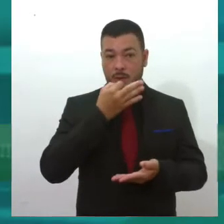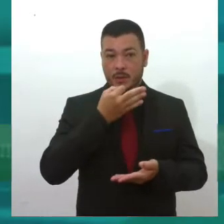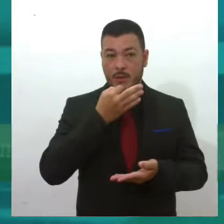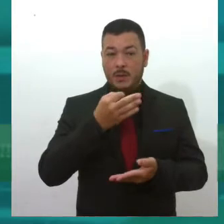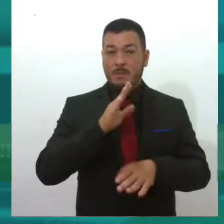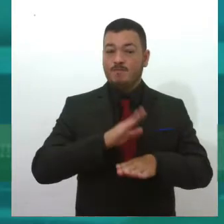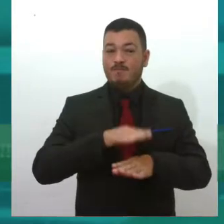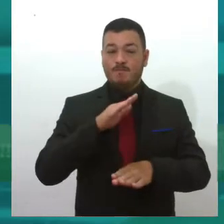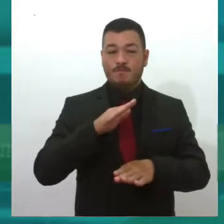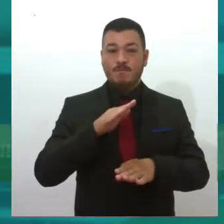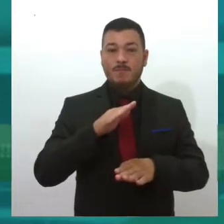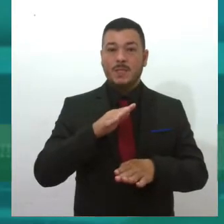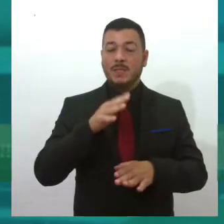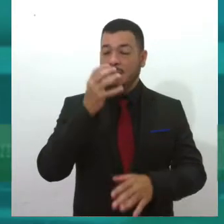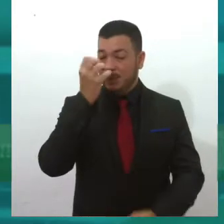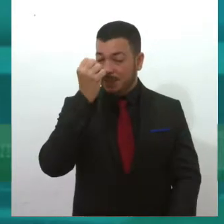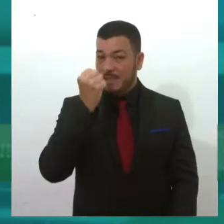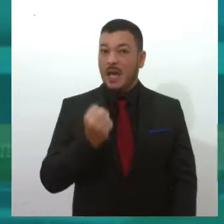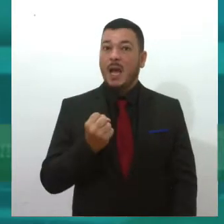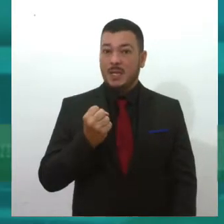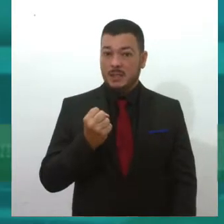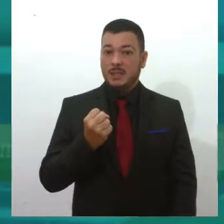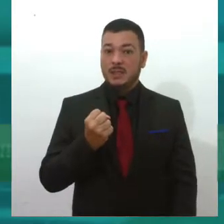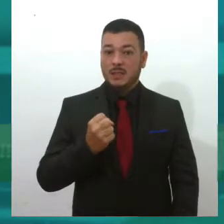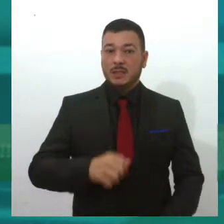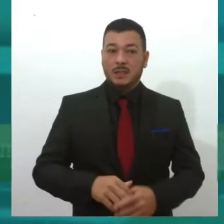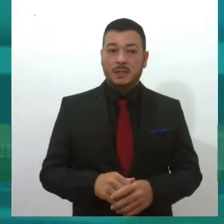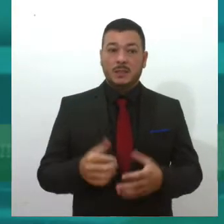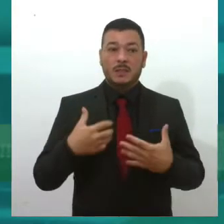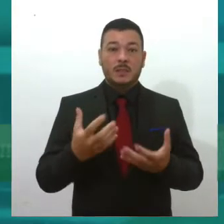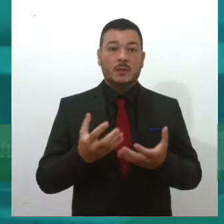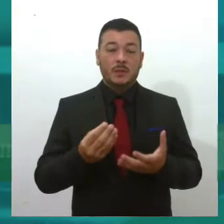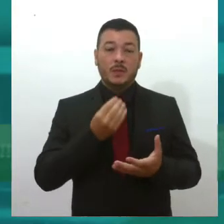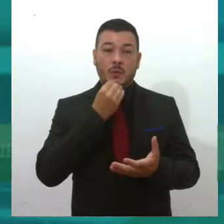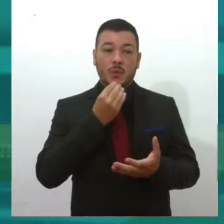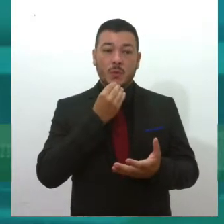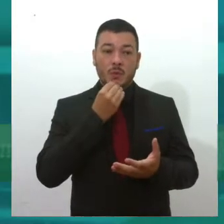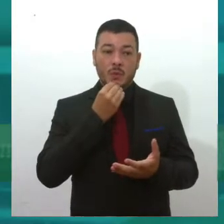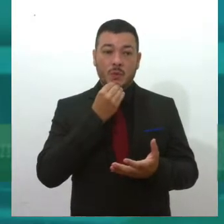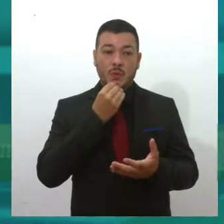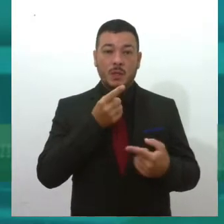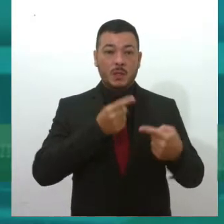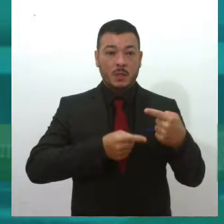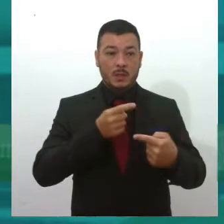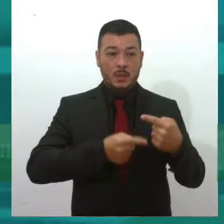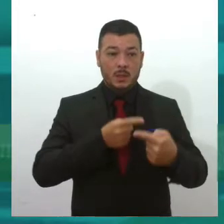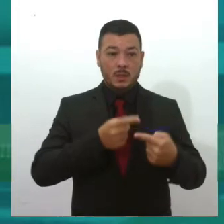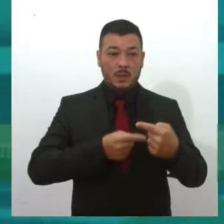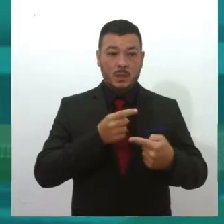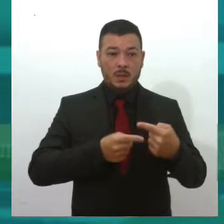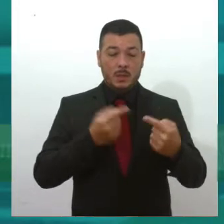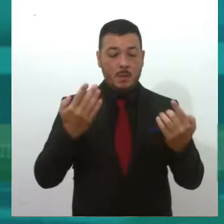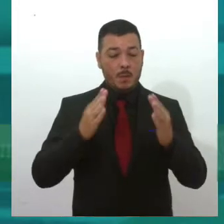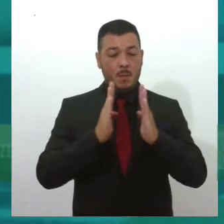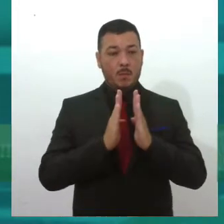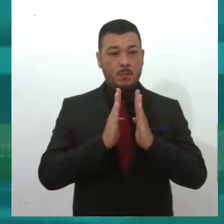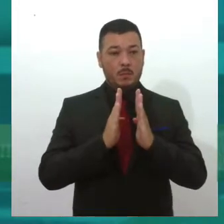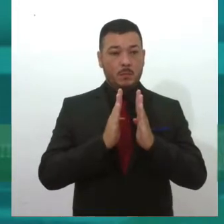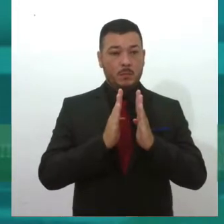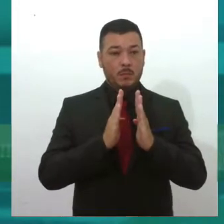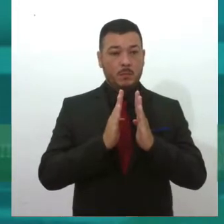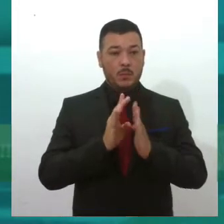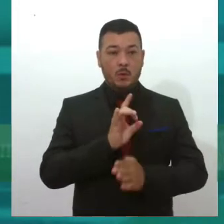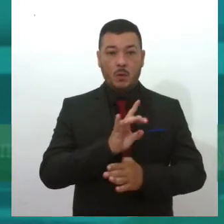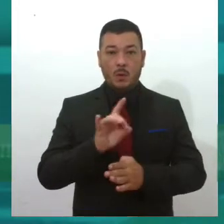maior gravidade. Eu gostaria de ter uma oportunidade de debater cara a cara com